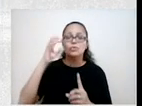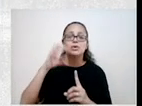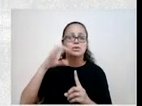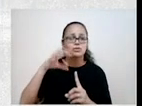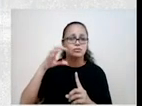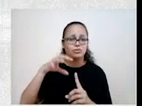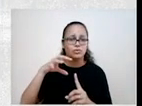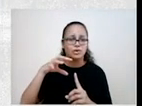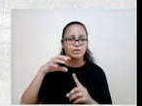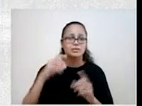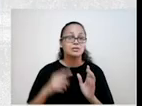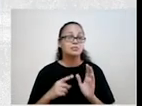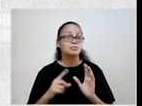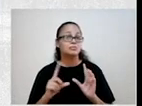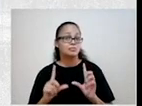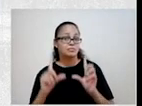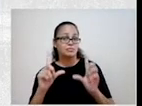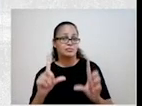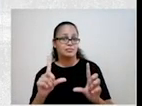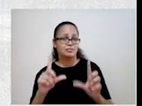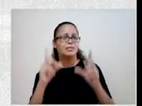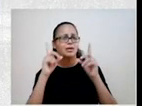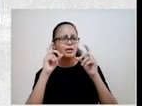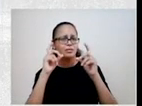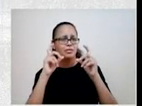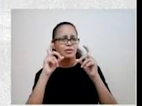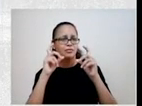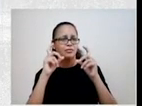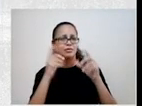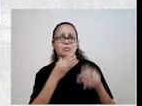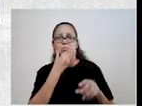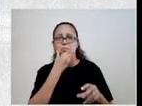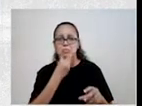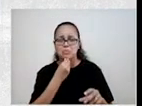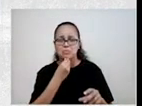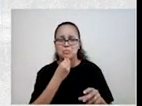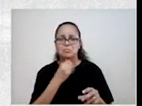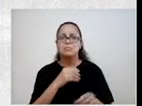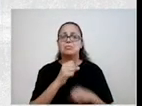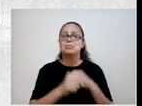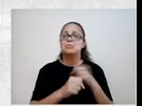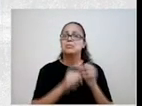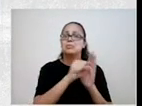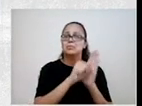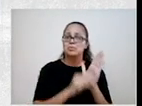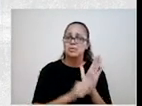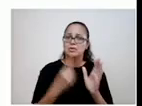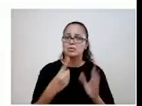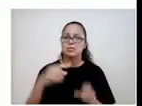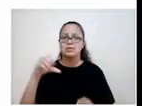é um retrato de Michelangelo em uma gravura feita no século XIX.